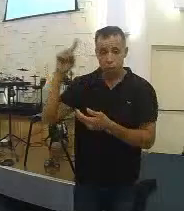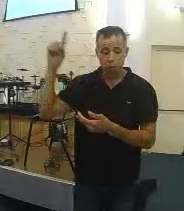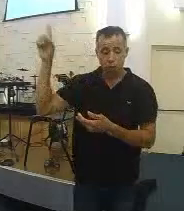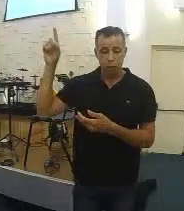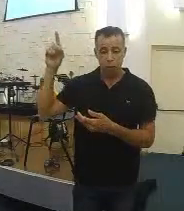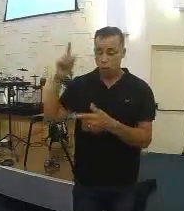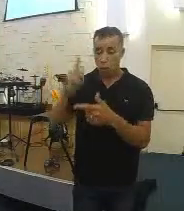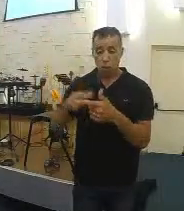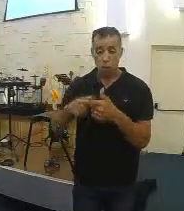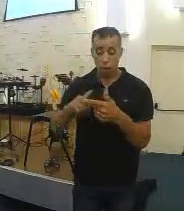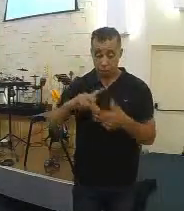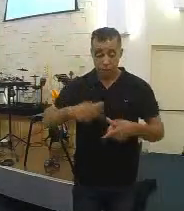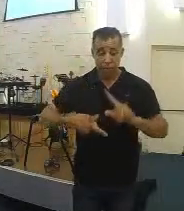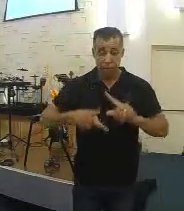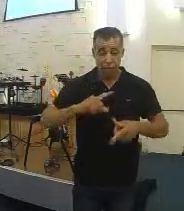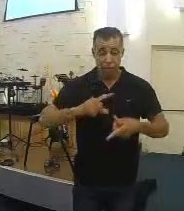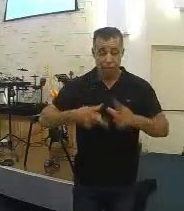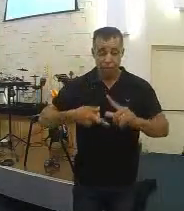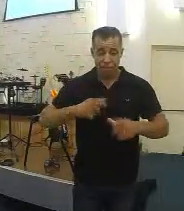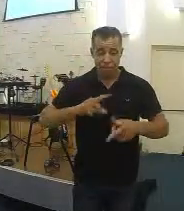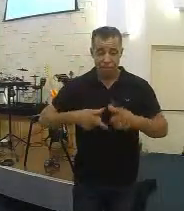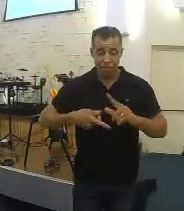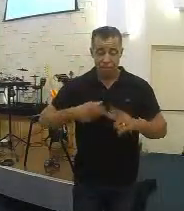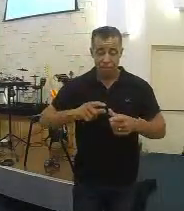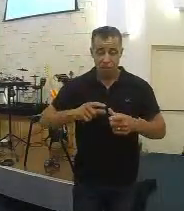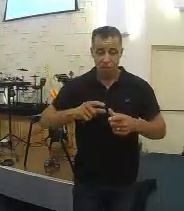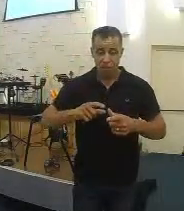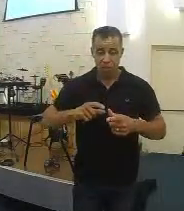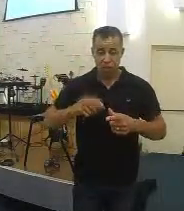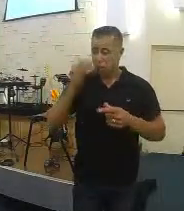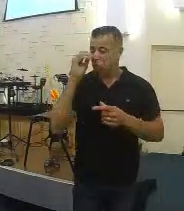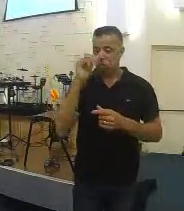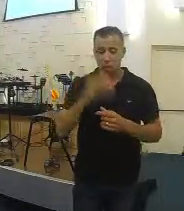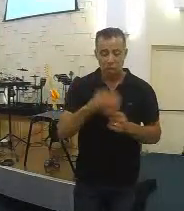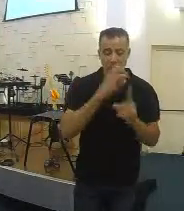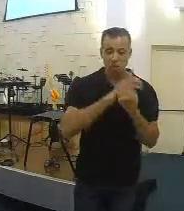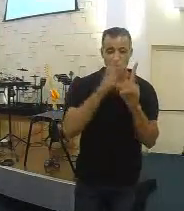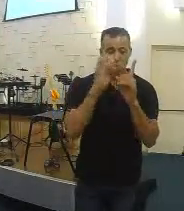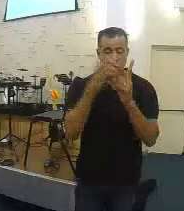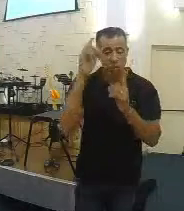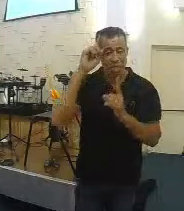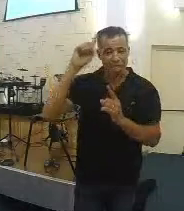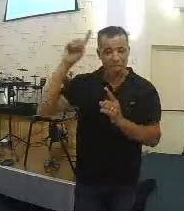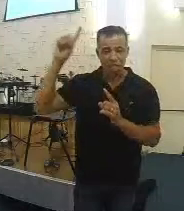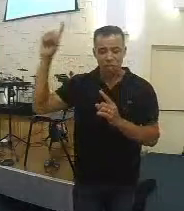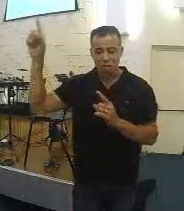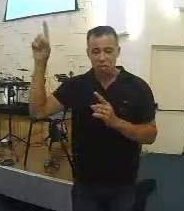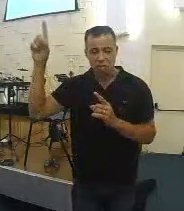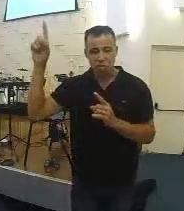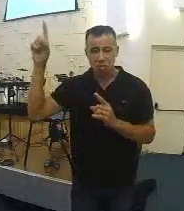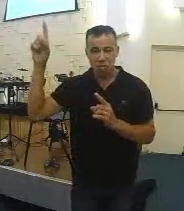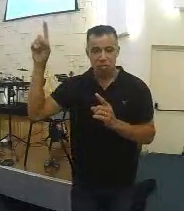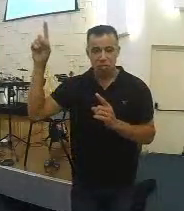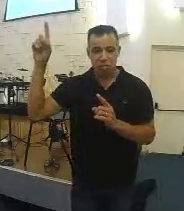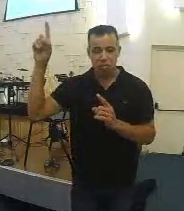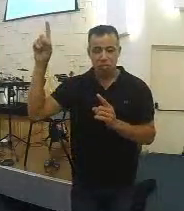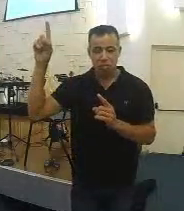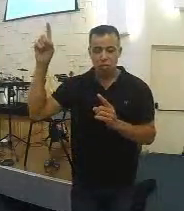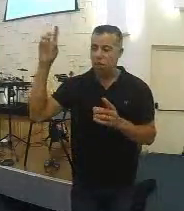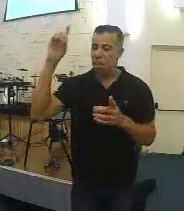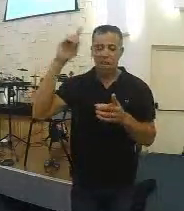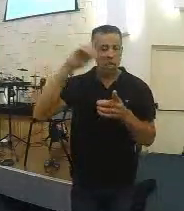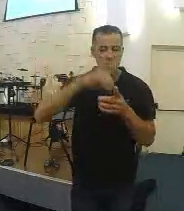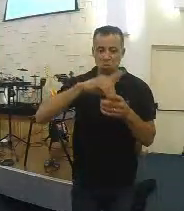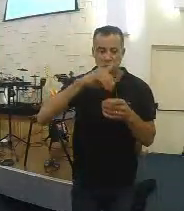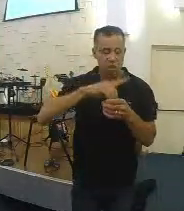porque Israel vivia um tempo de tão grande desprezo ao culto a Deus, que muitos já não eram dizimistas, e portanto não